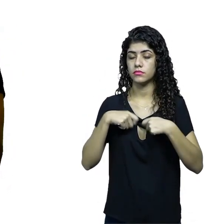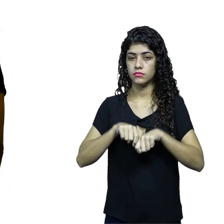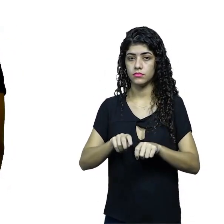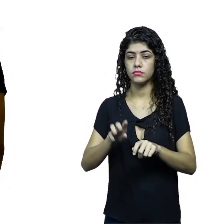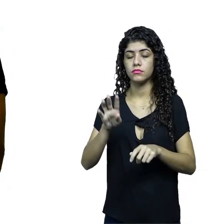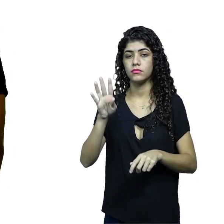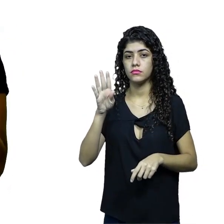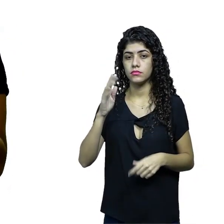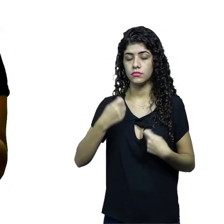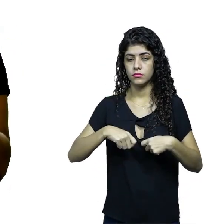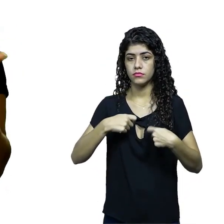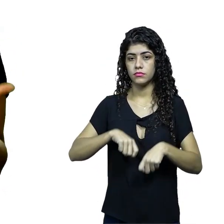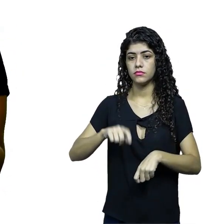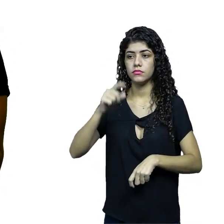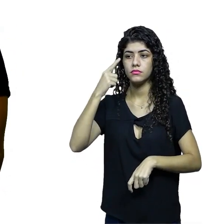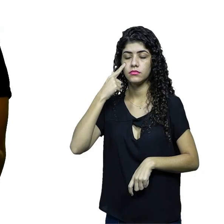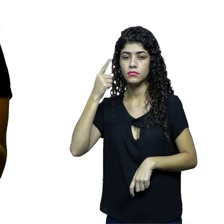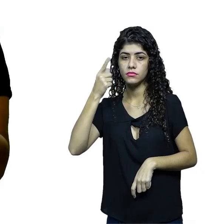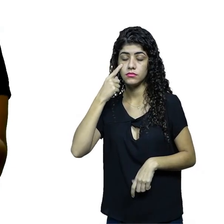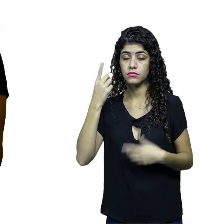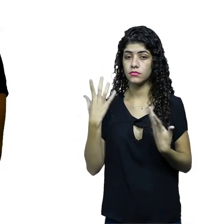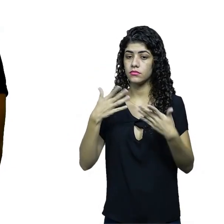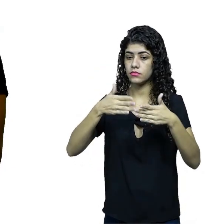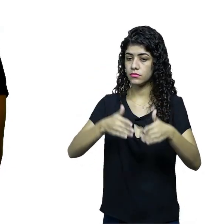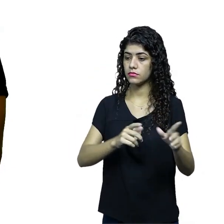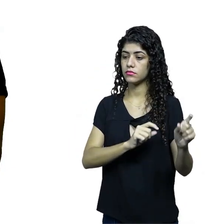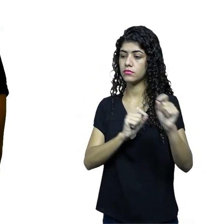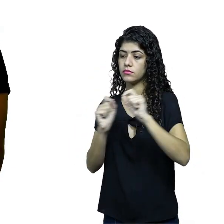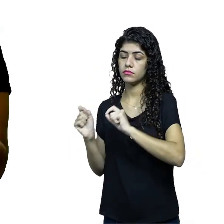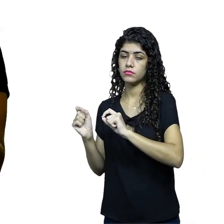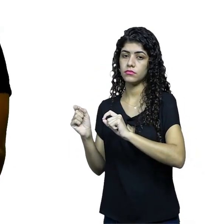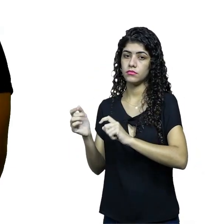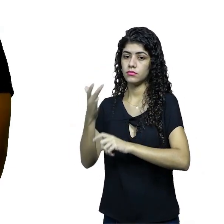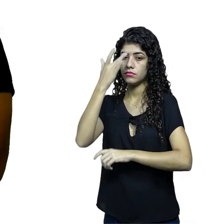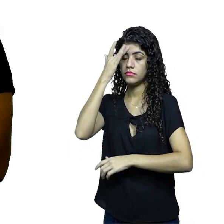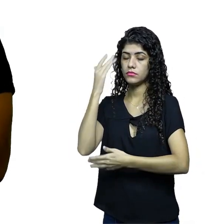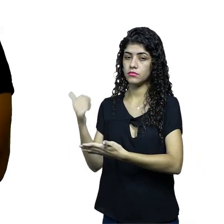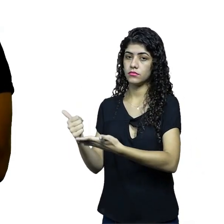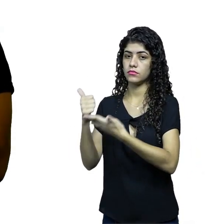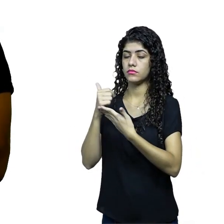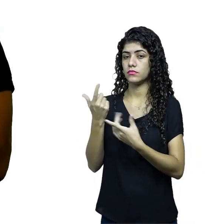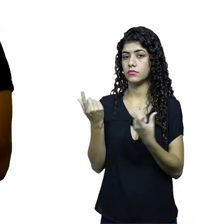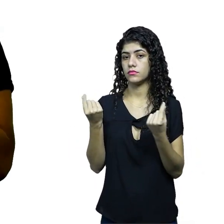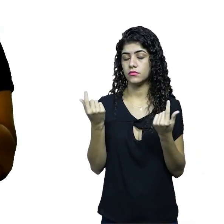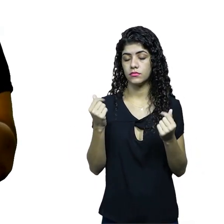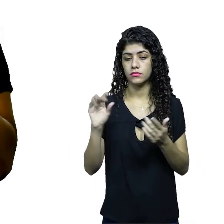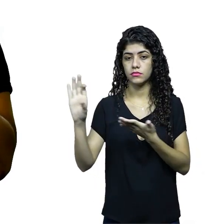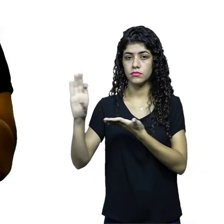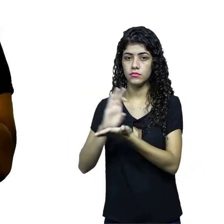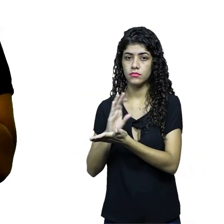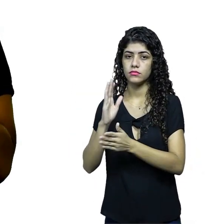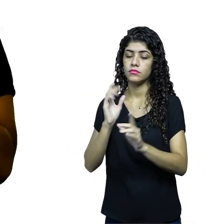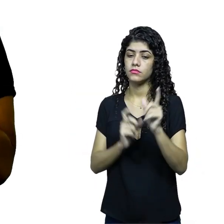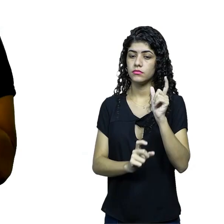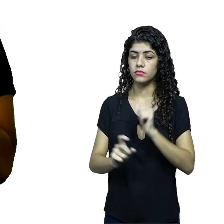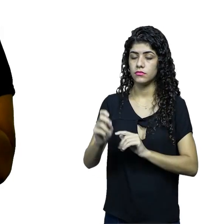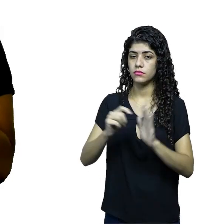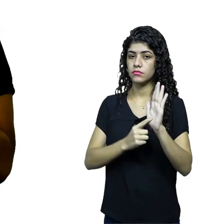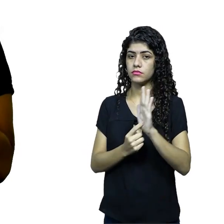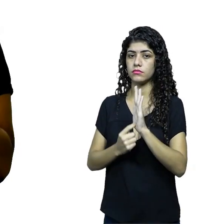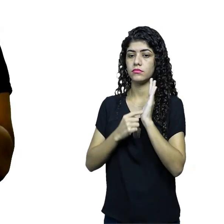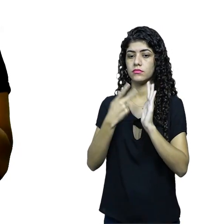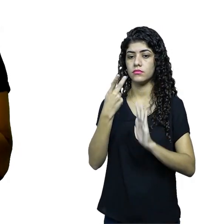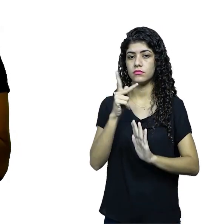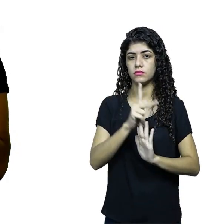que pensar muito nisso quando você for oferecer esse seu projeto para os seus patrocinadores. Então, cada vez que você